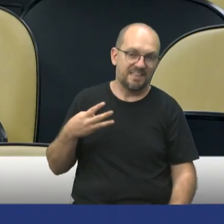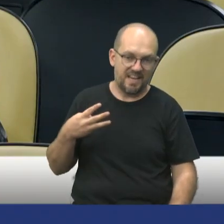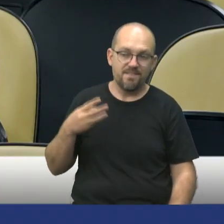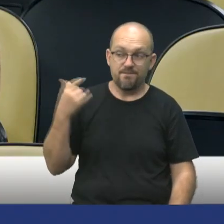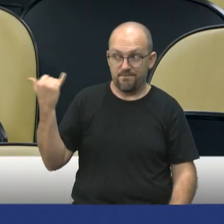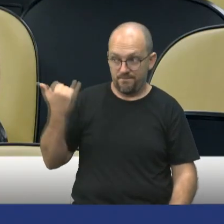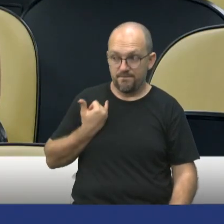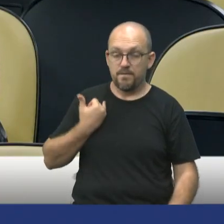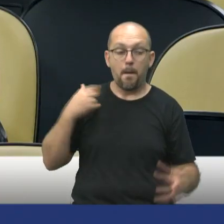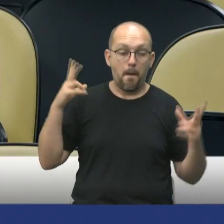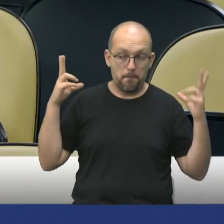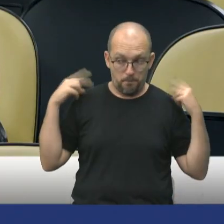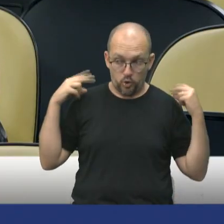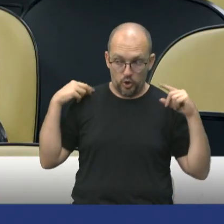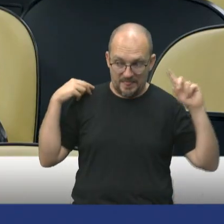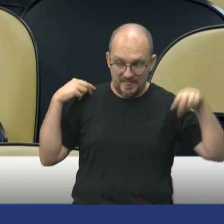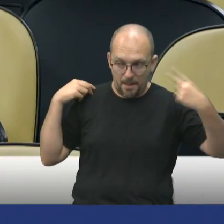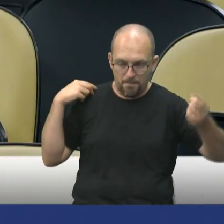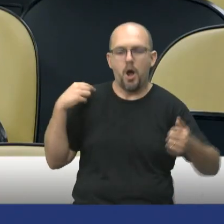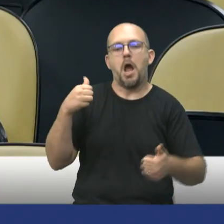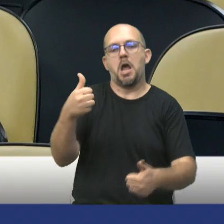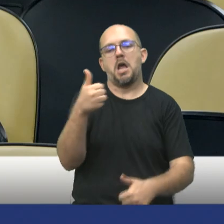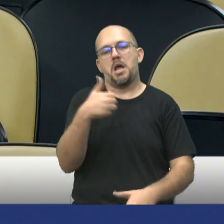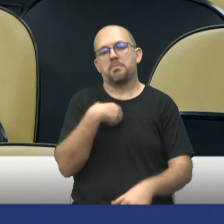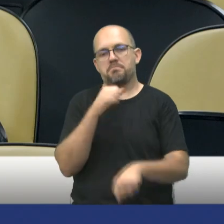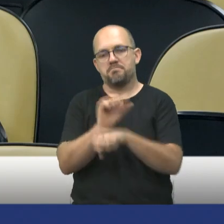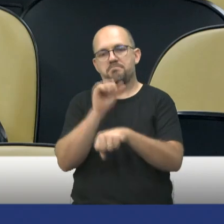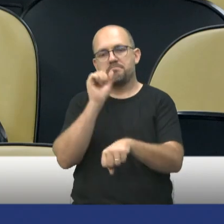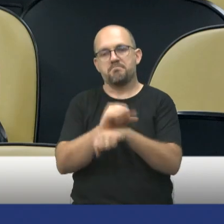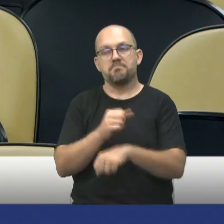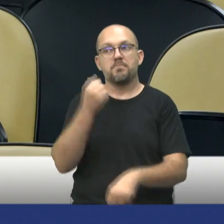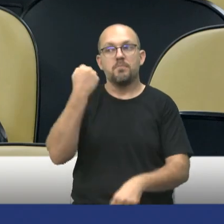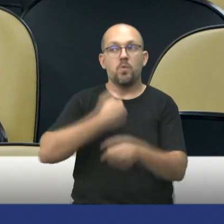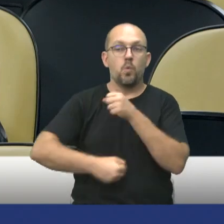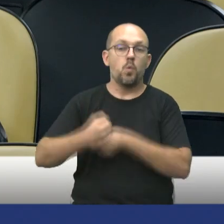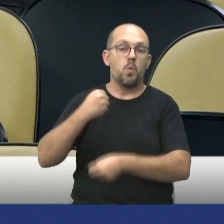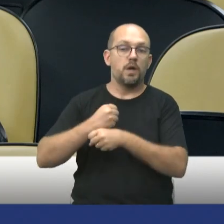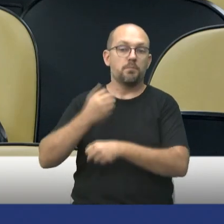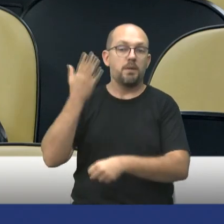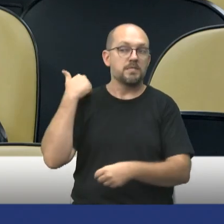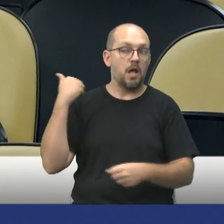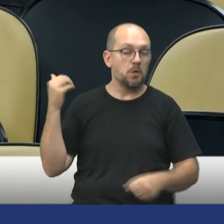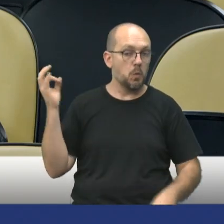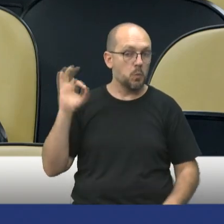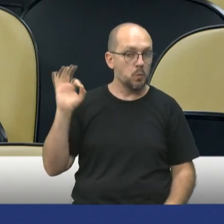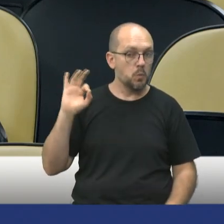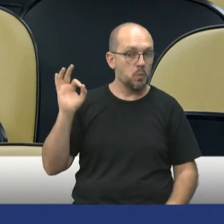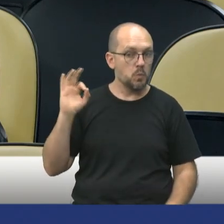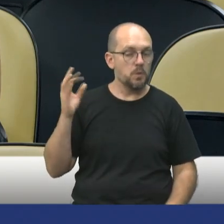a vez dos agentes administrativos, né? O ano passado nós entramos com requerimento, através de um vereador aqui da